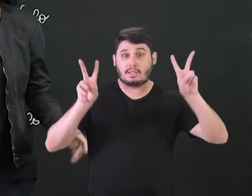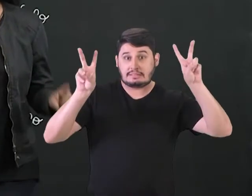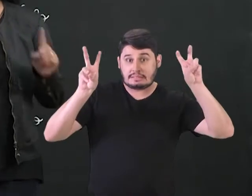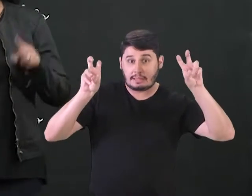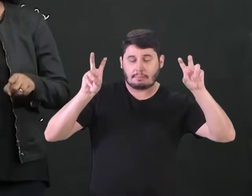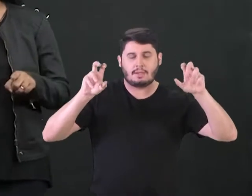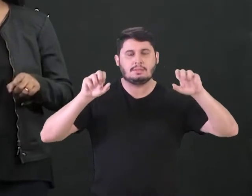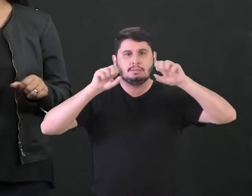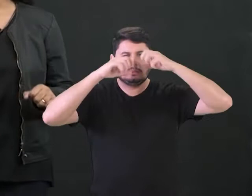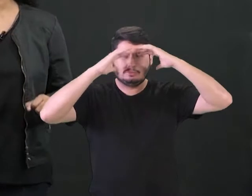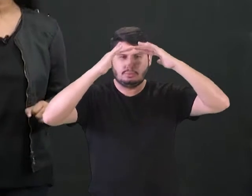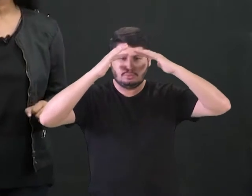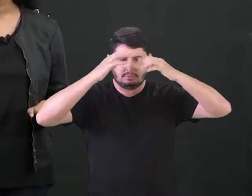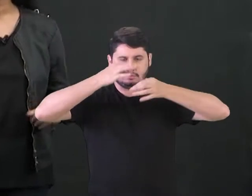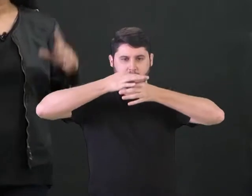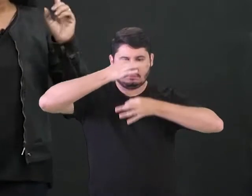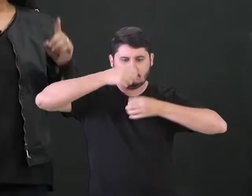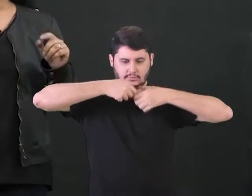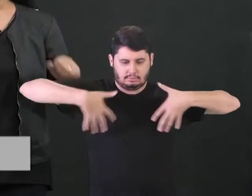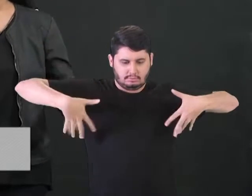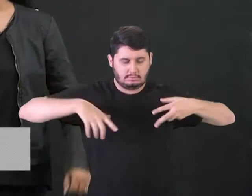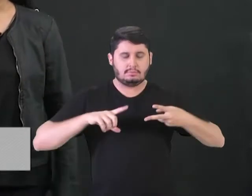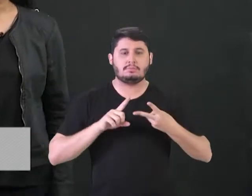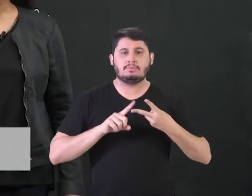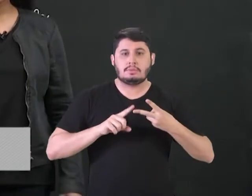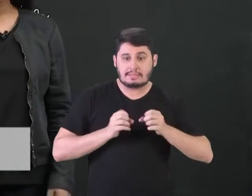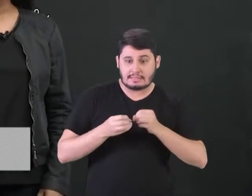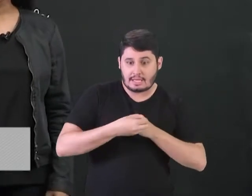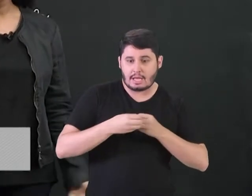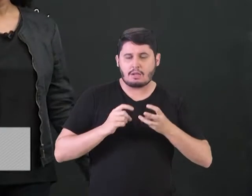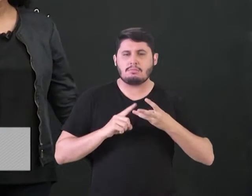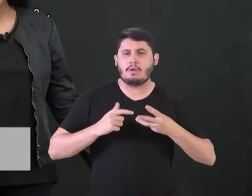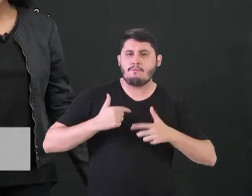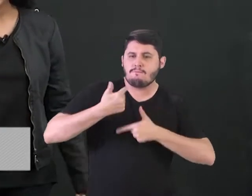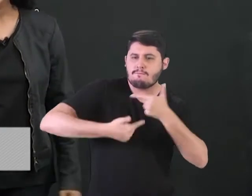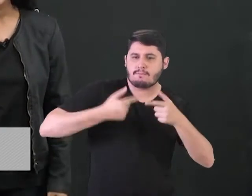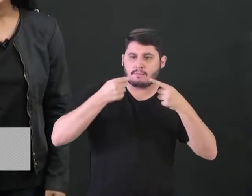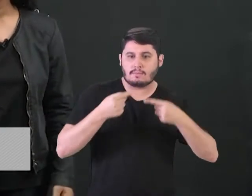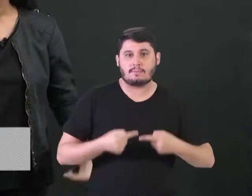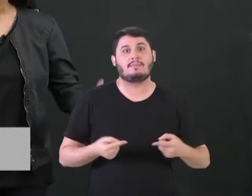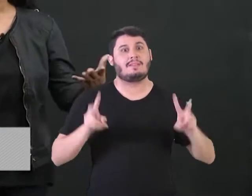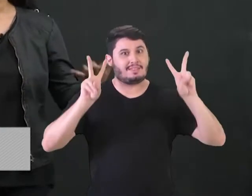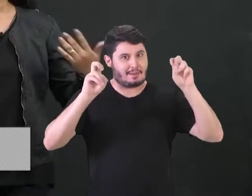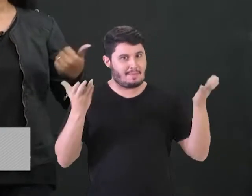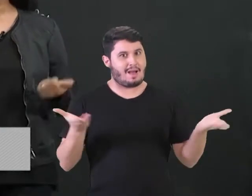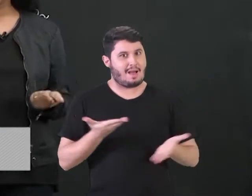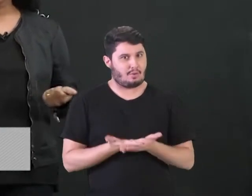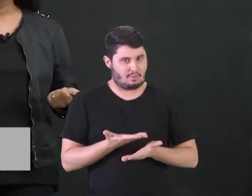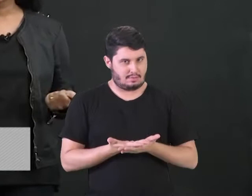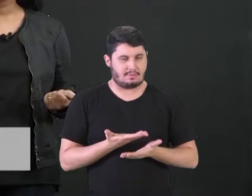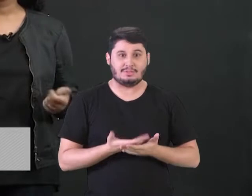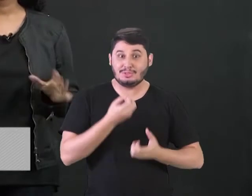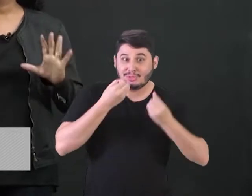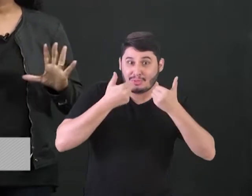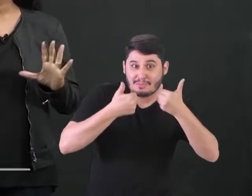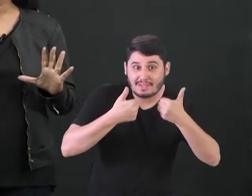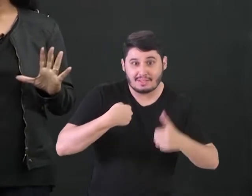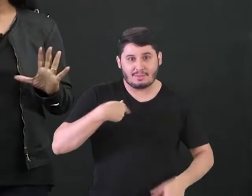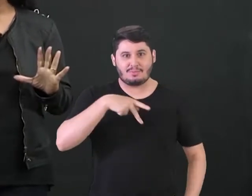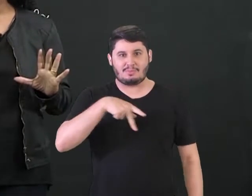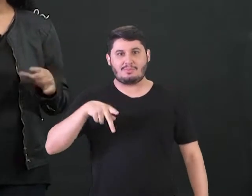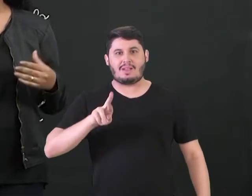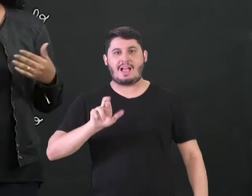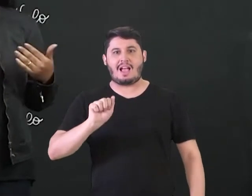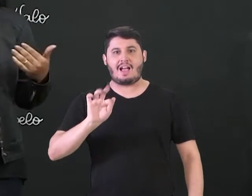sistema nervoso, células e funções. Esse é o tema da aula de hoje. Tudo bem com você? Eu sou a professora Rafaela Lima e a gente